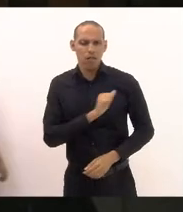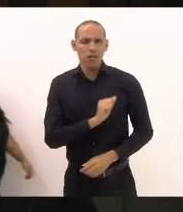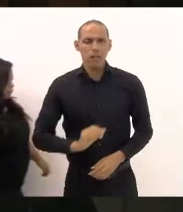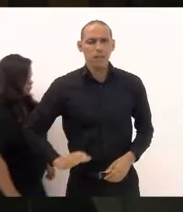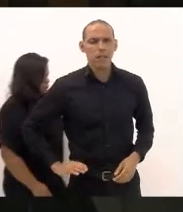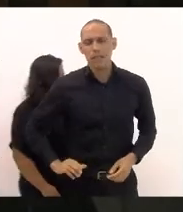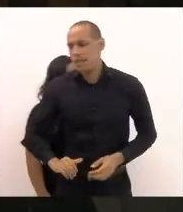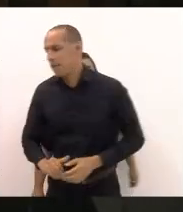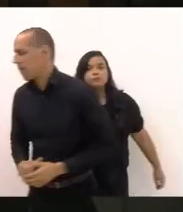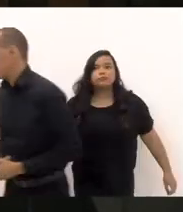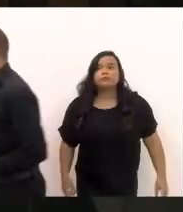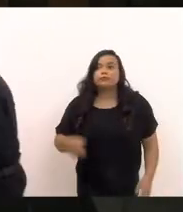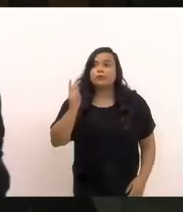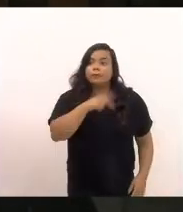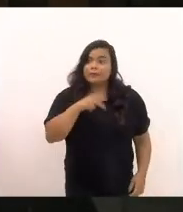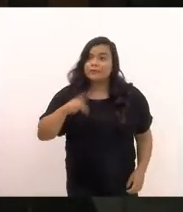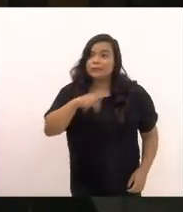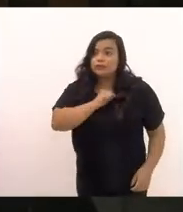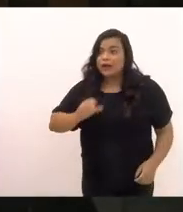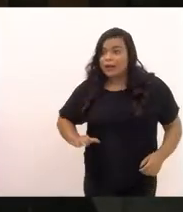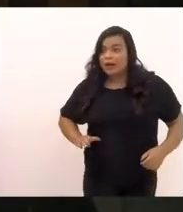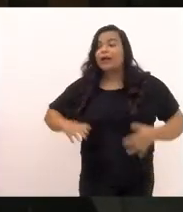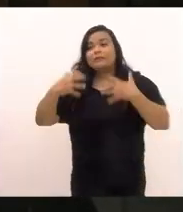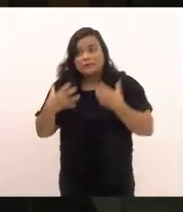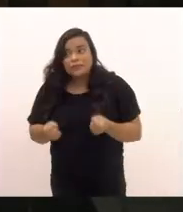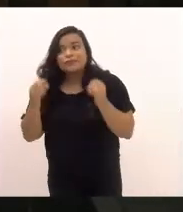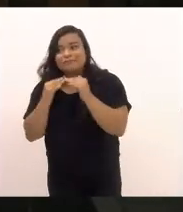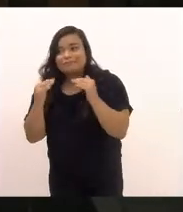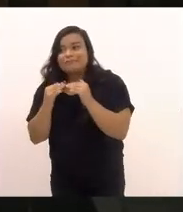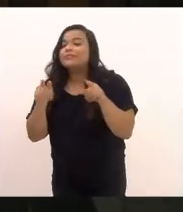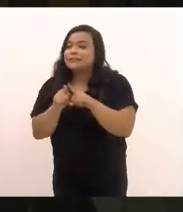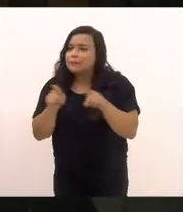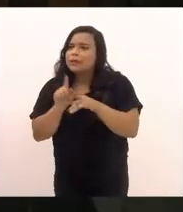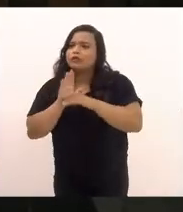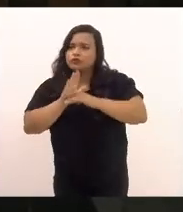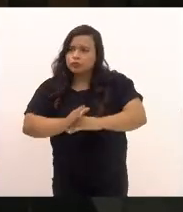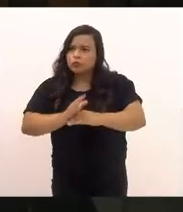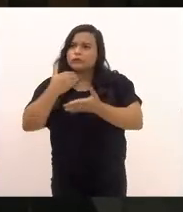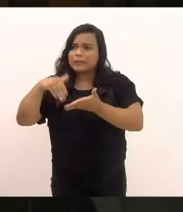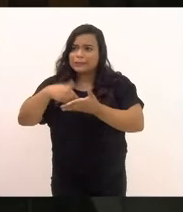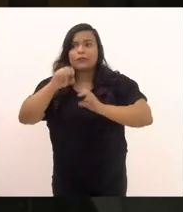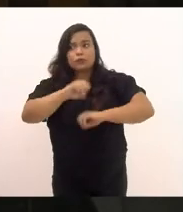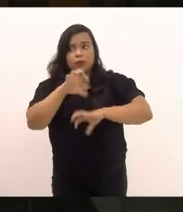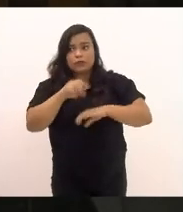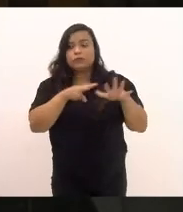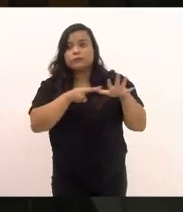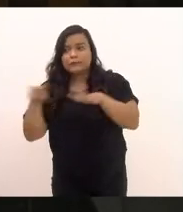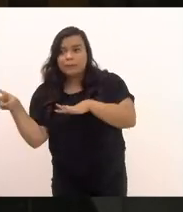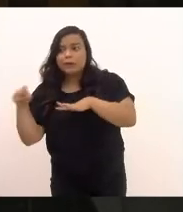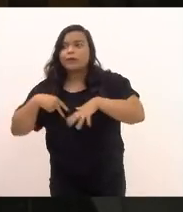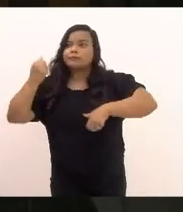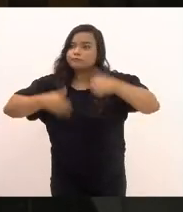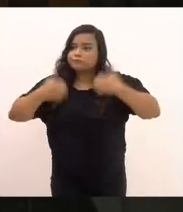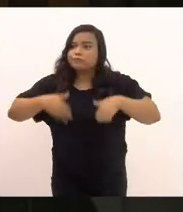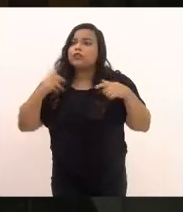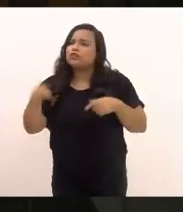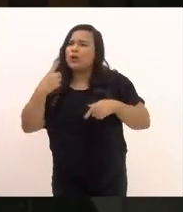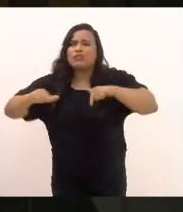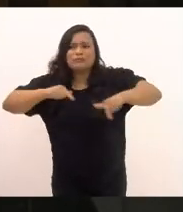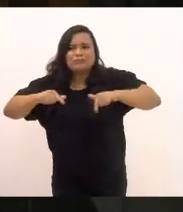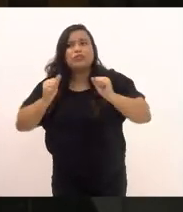como favorável, também contribuiu com a interlocução com o secretário de Educação ao longo dessa semana, e a gente vai trabalhar